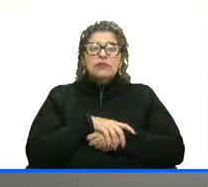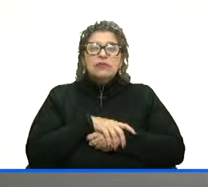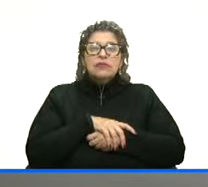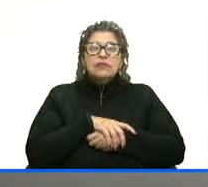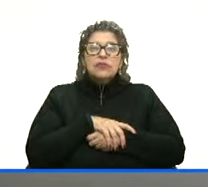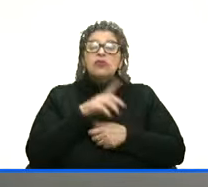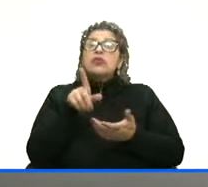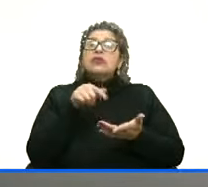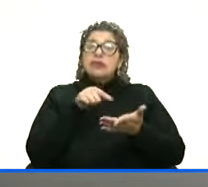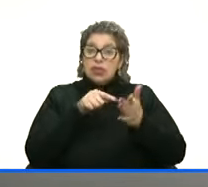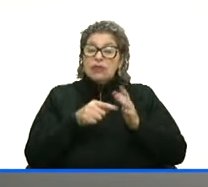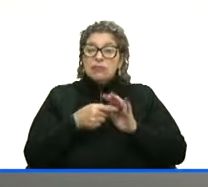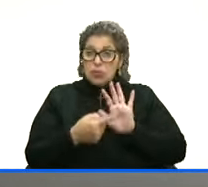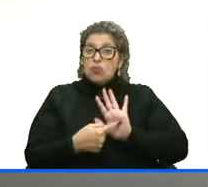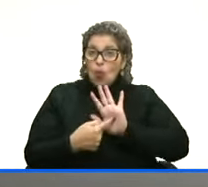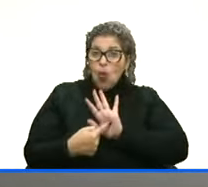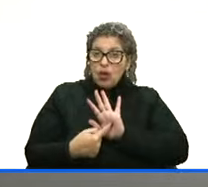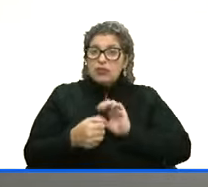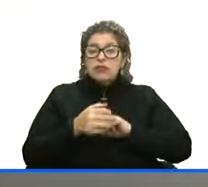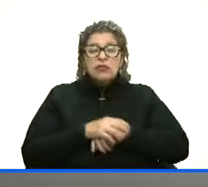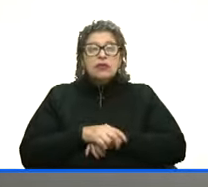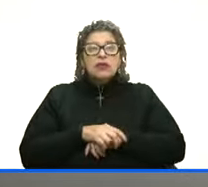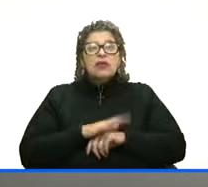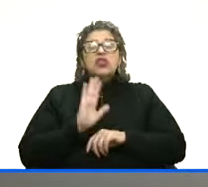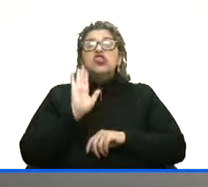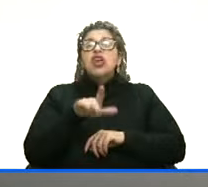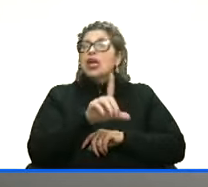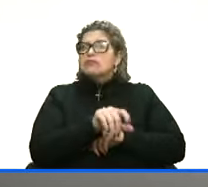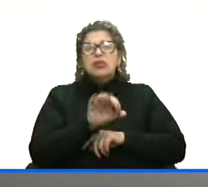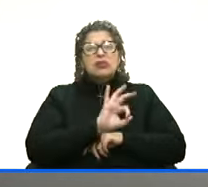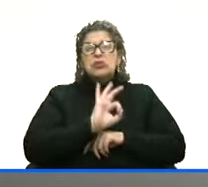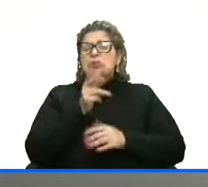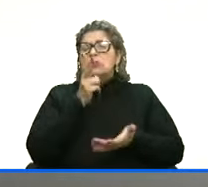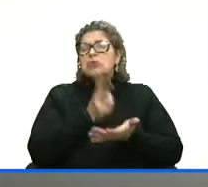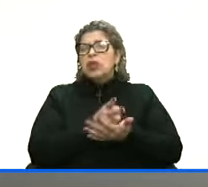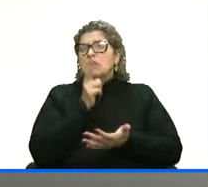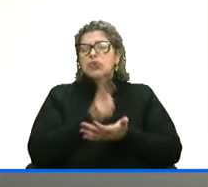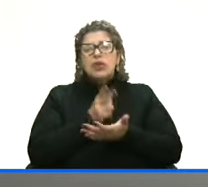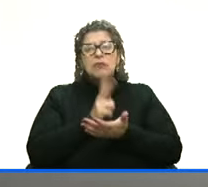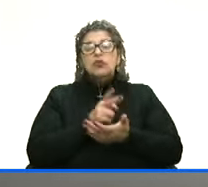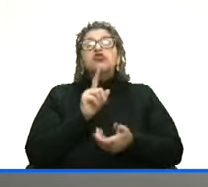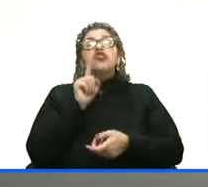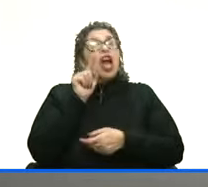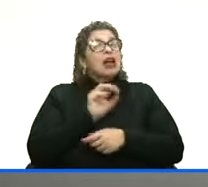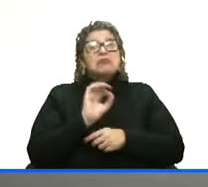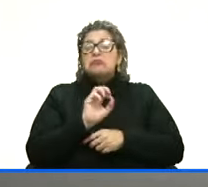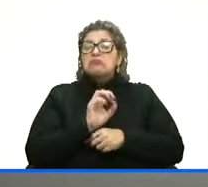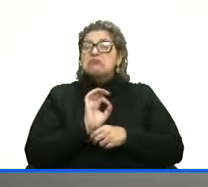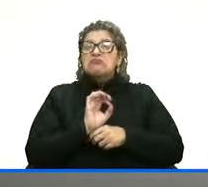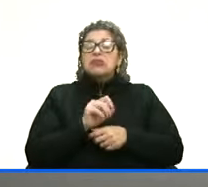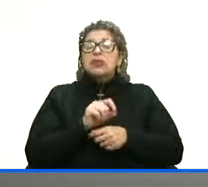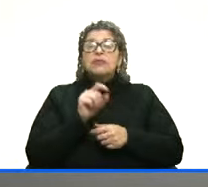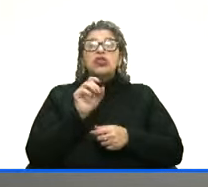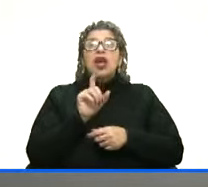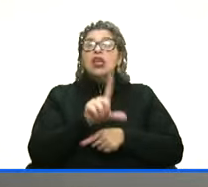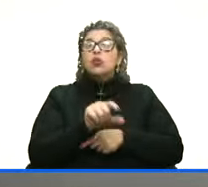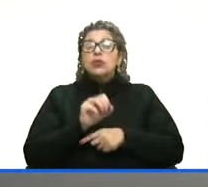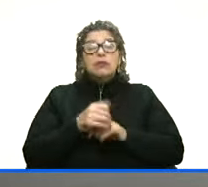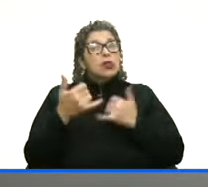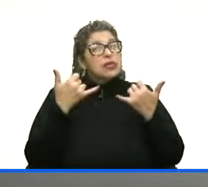nos demonstram estarem já decididos sempre por alguma coisa. Então,